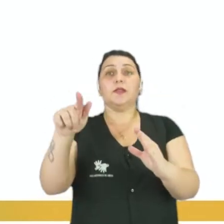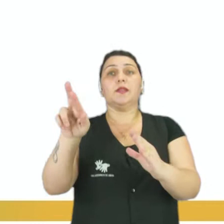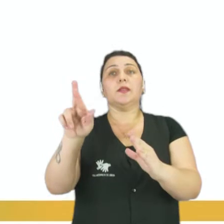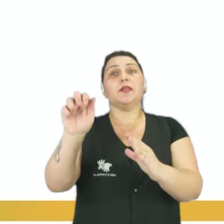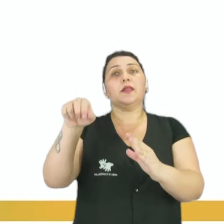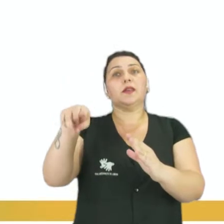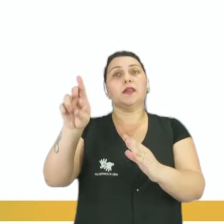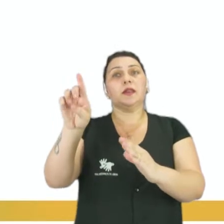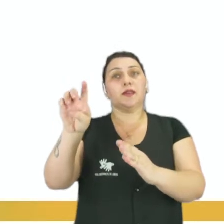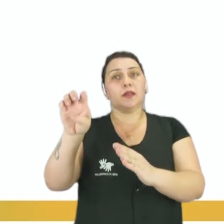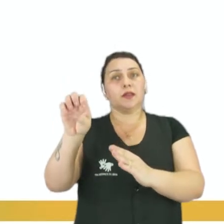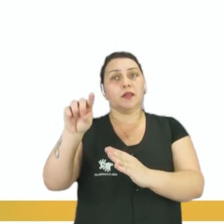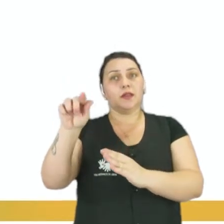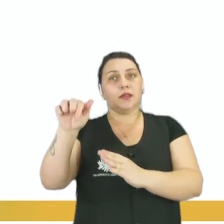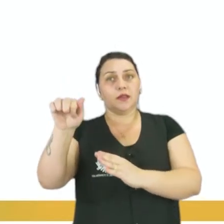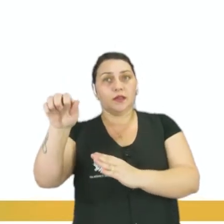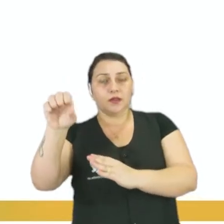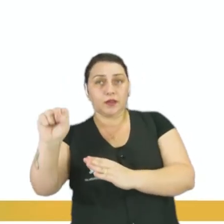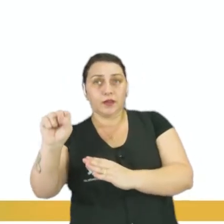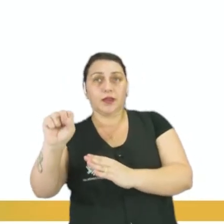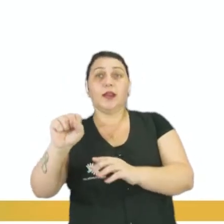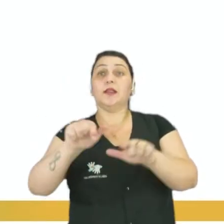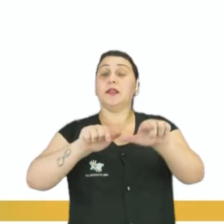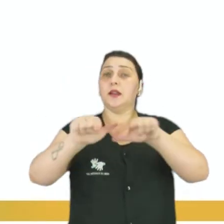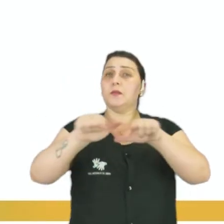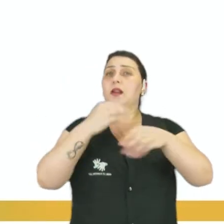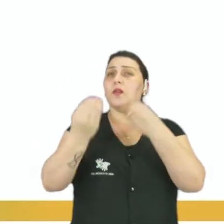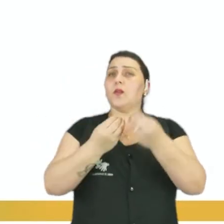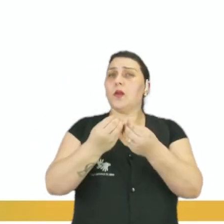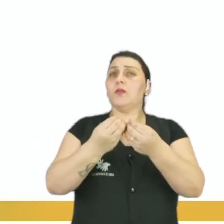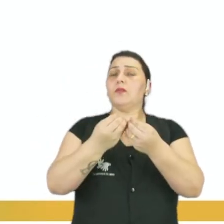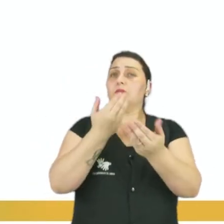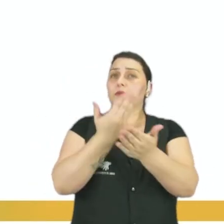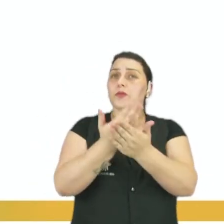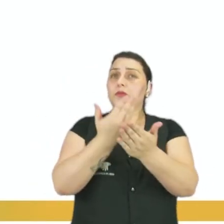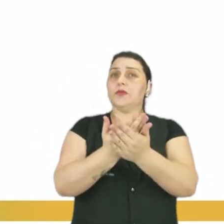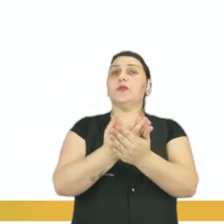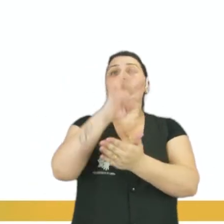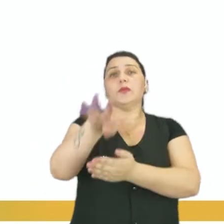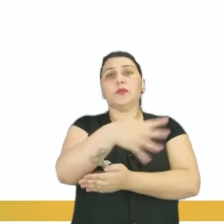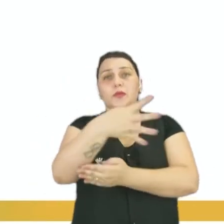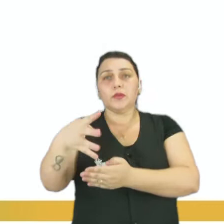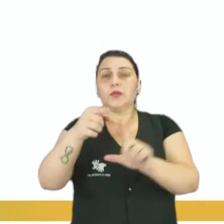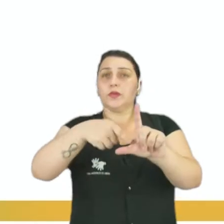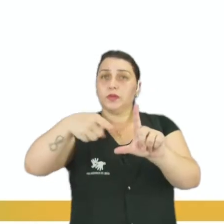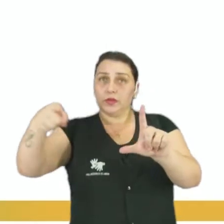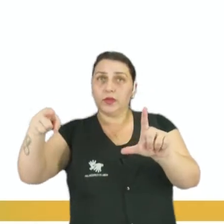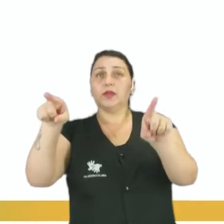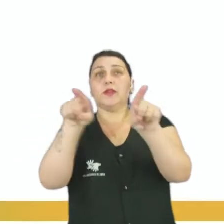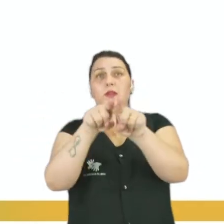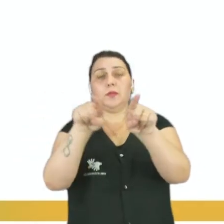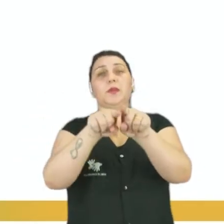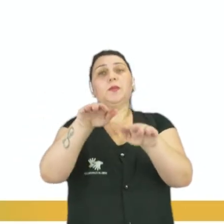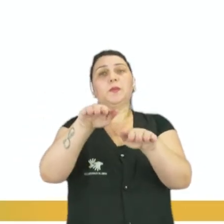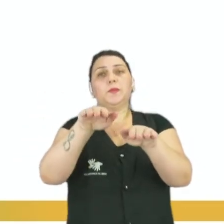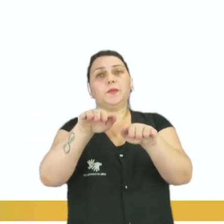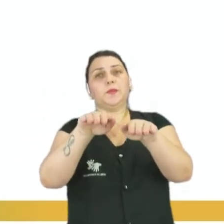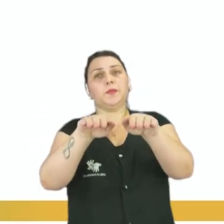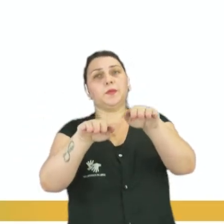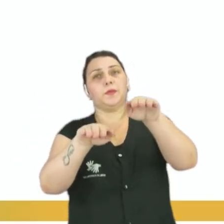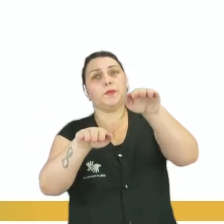perceptível quando você trabalha com gráfico e tabela da mesma forma na grandeza inversamente proporcional